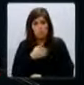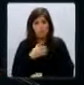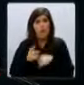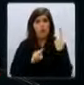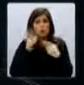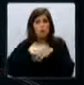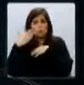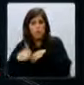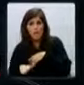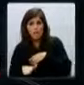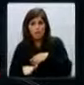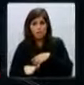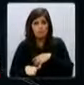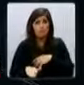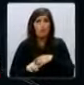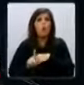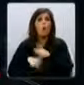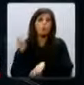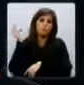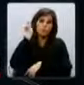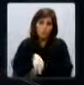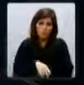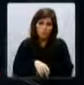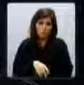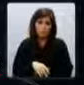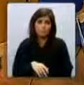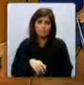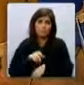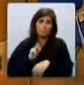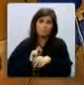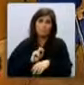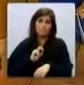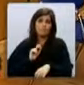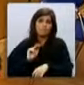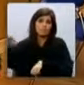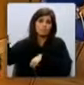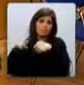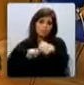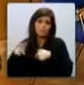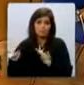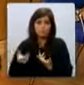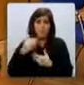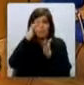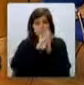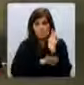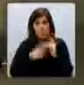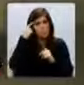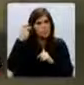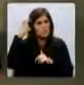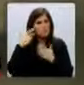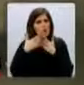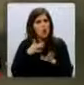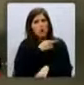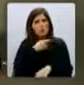saem ou conseguem sair, outros vão entrando nesta lista. No ano passado, só em Lisboa, foram abertos